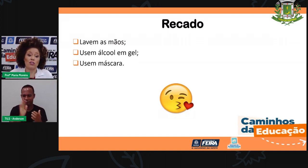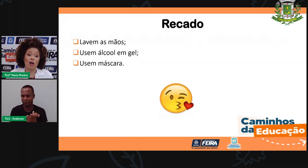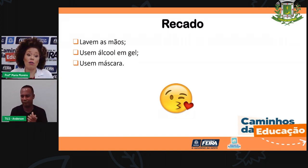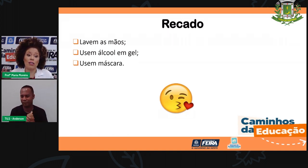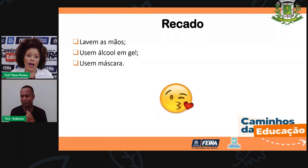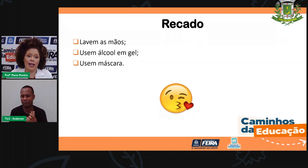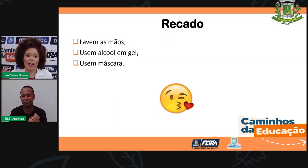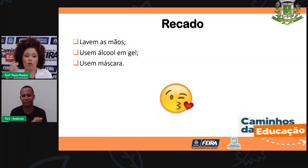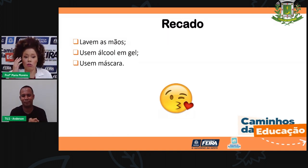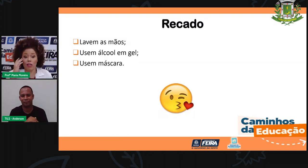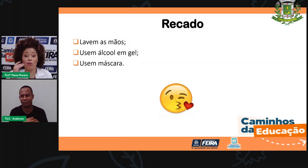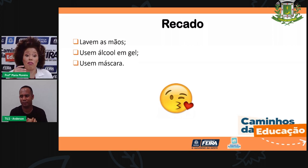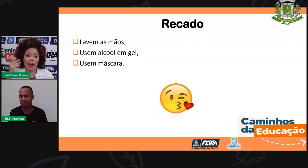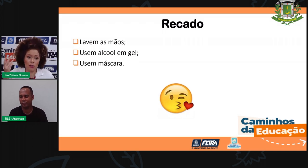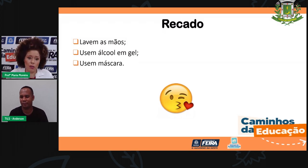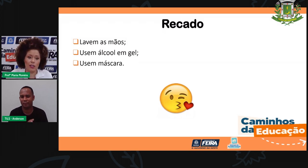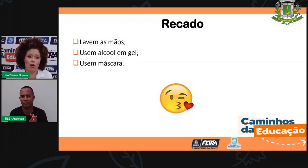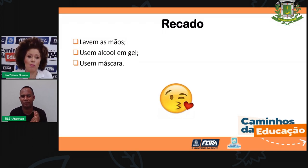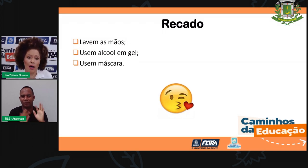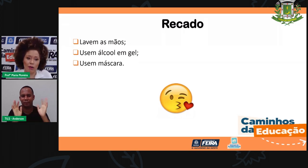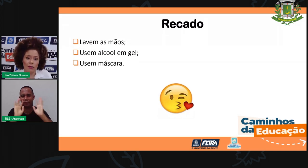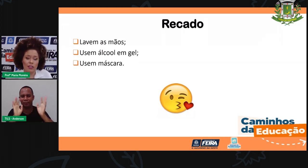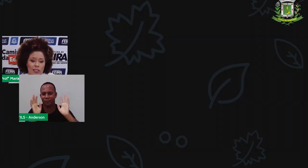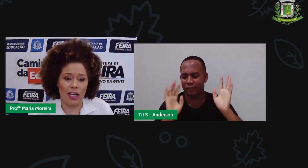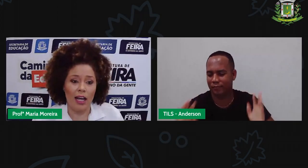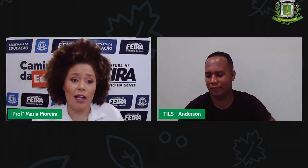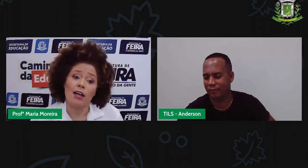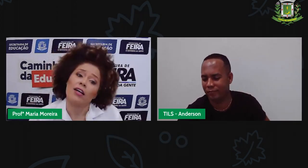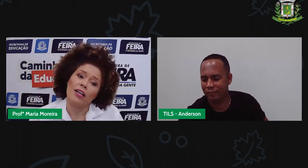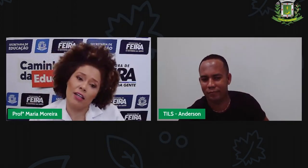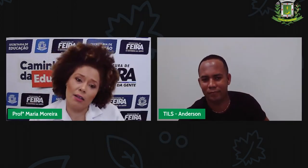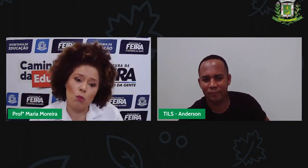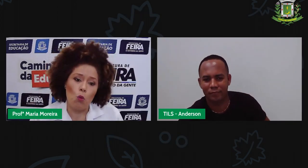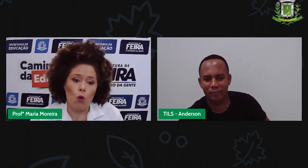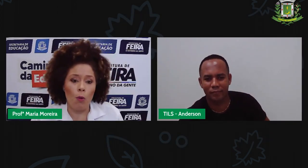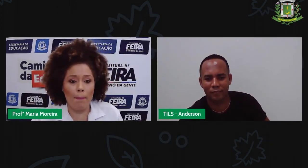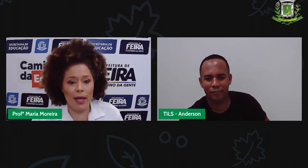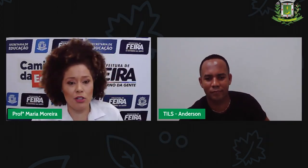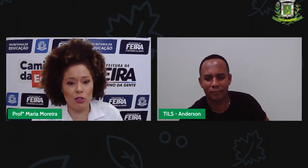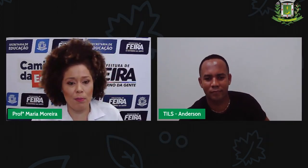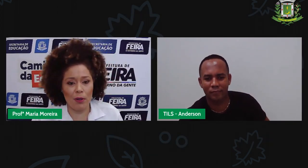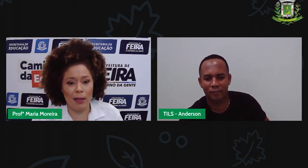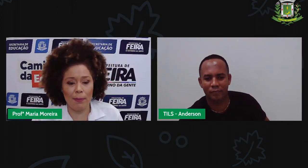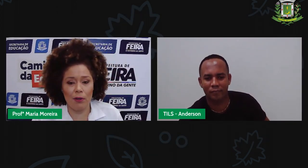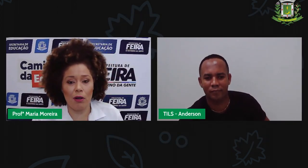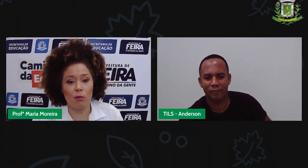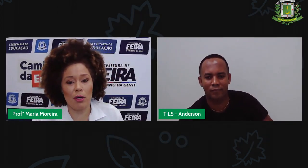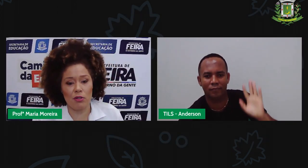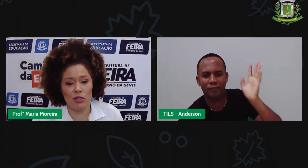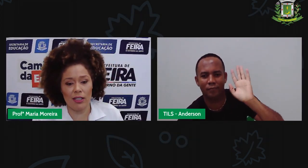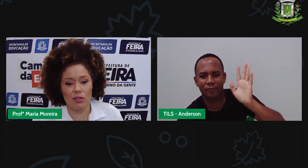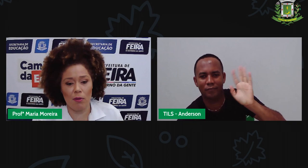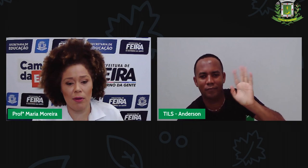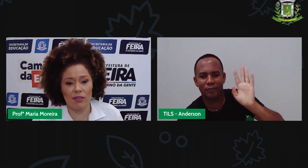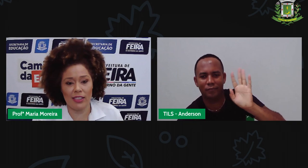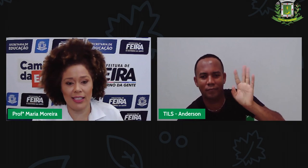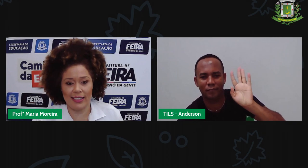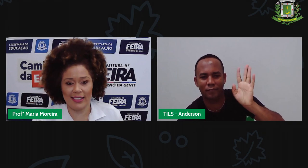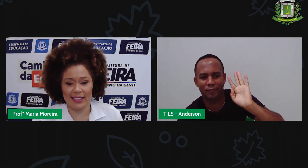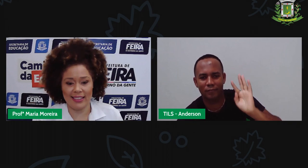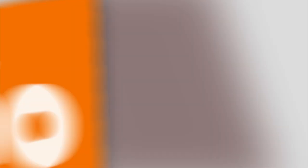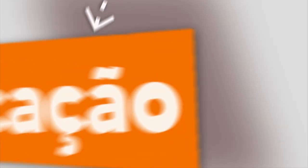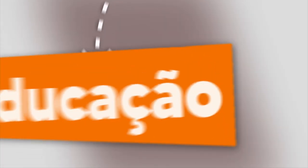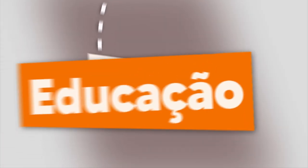as coisas voltarem ao que, de fato, é normal, tá? E um beijo da Pro e um beijo de Anderson para